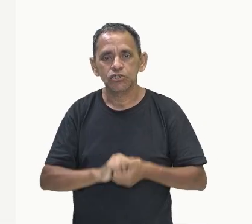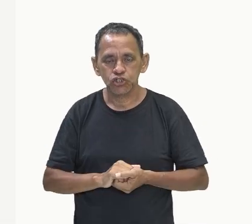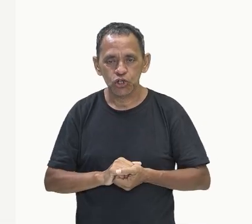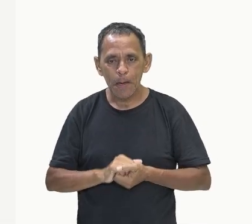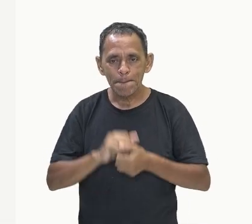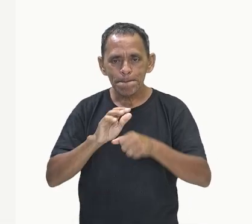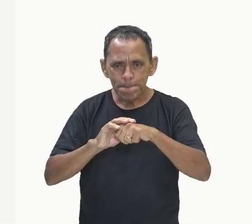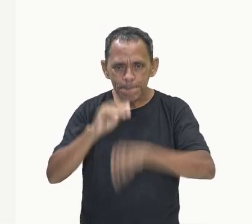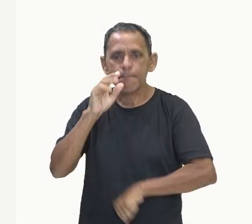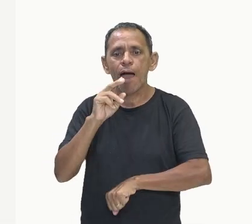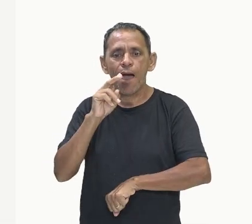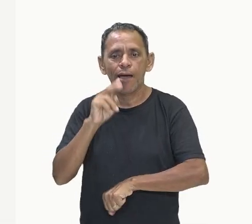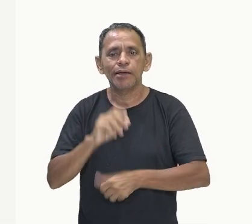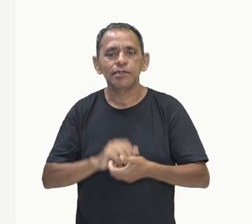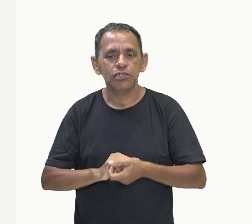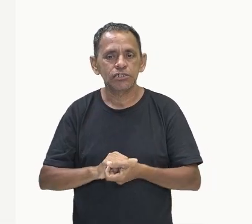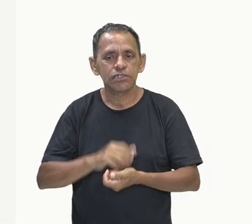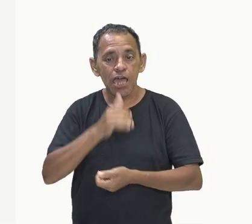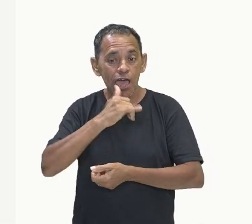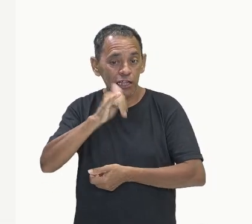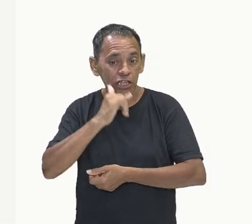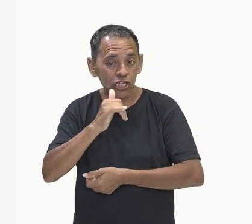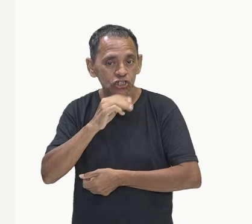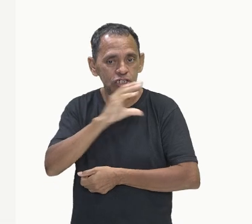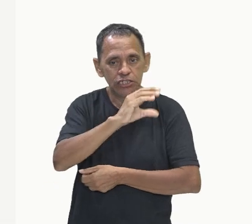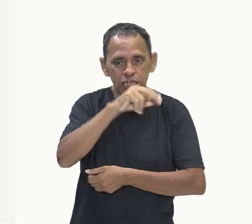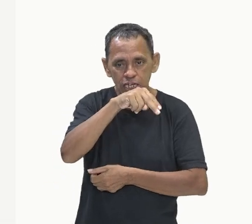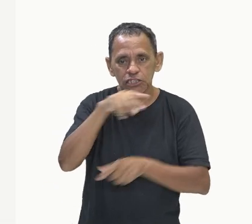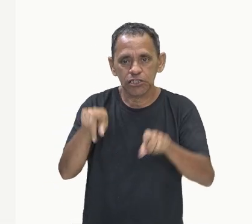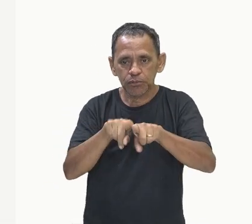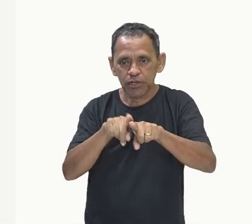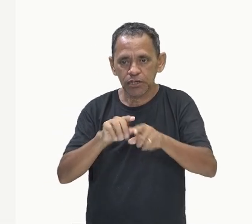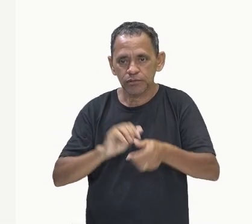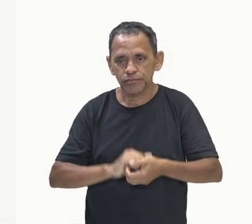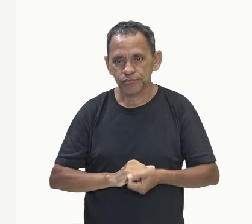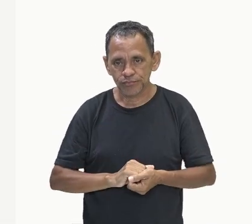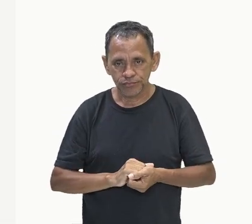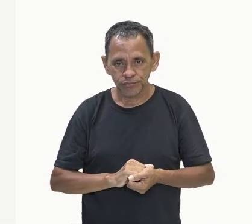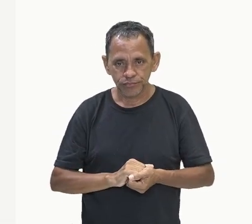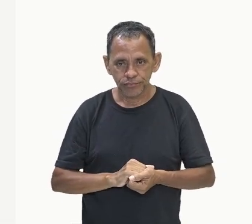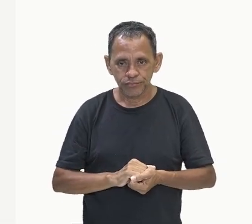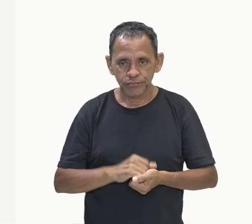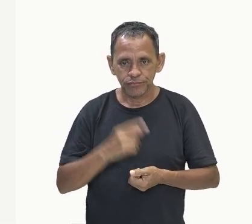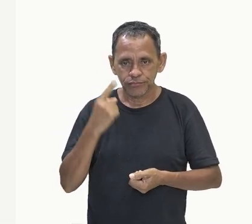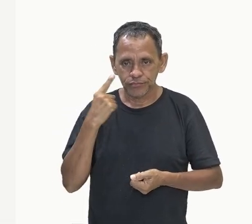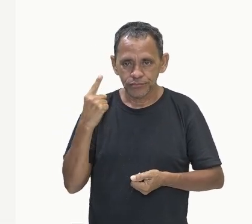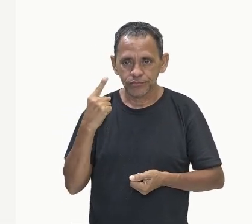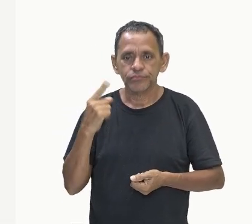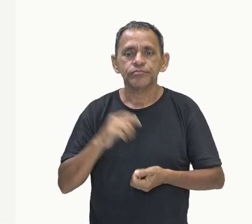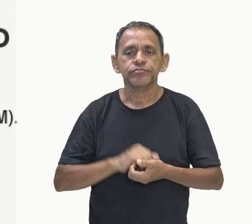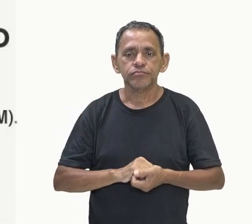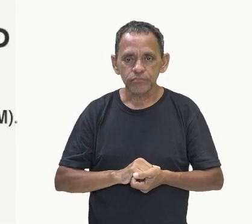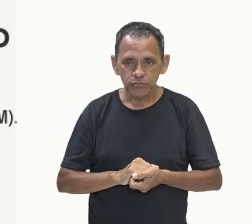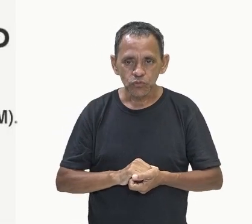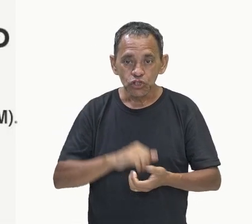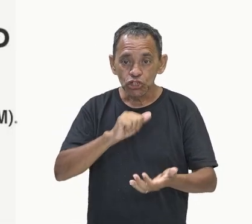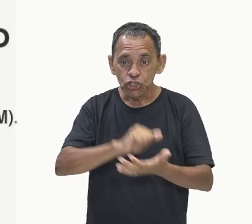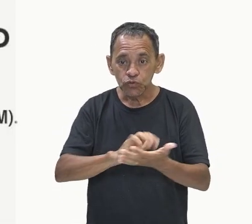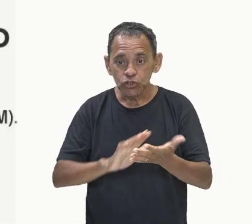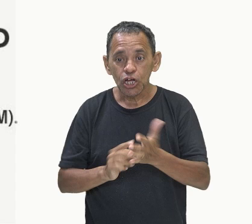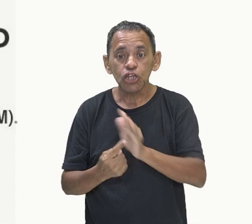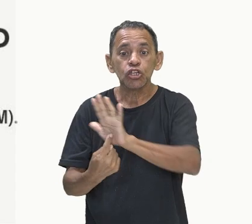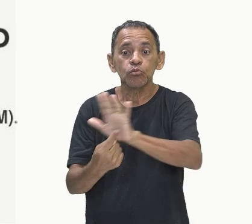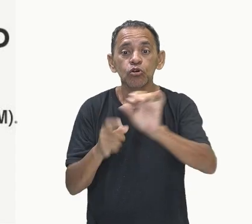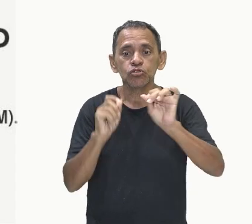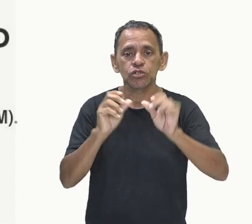a energia cinética é maior do que no afélio. E aí, veja aqui no nosso exercício